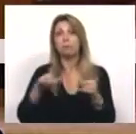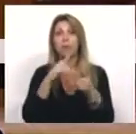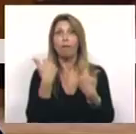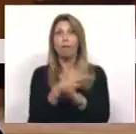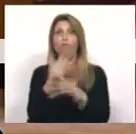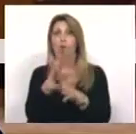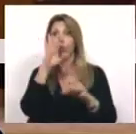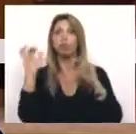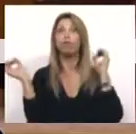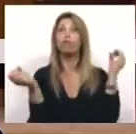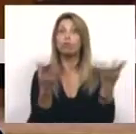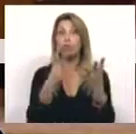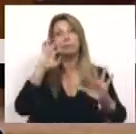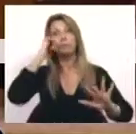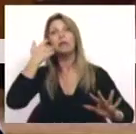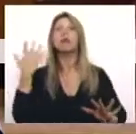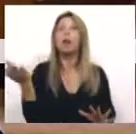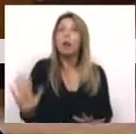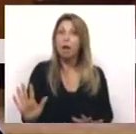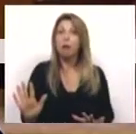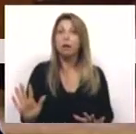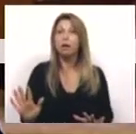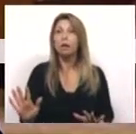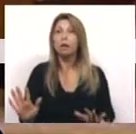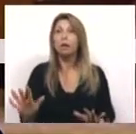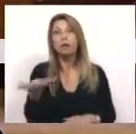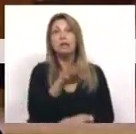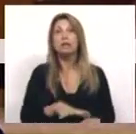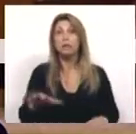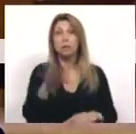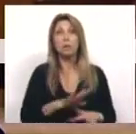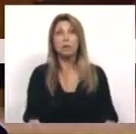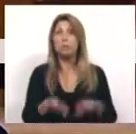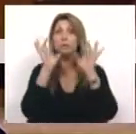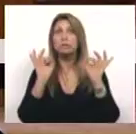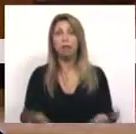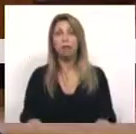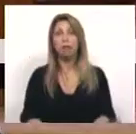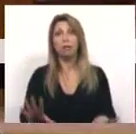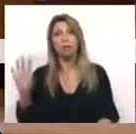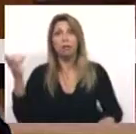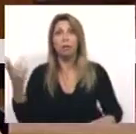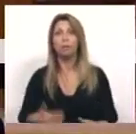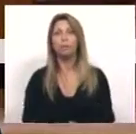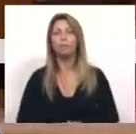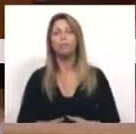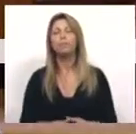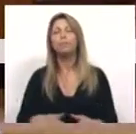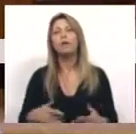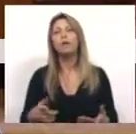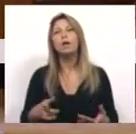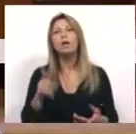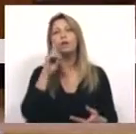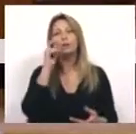florestais não atinja cenários como tem atingido. Senhoras e senhores deputados,